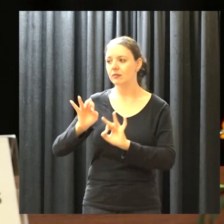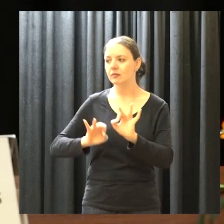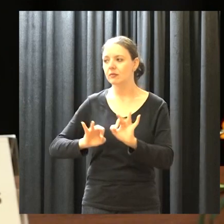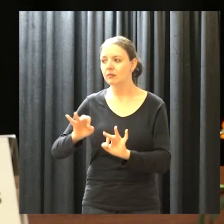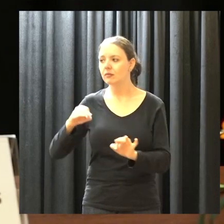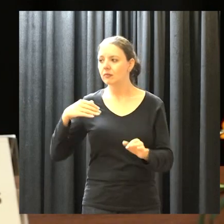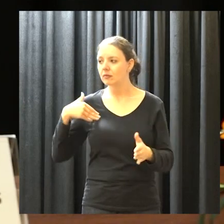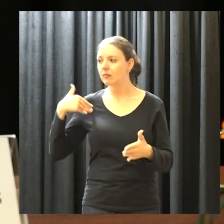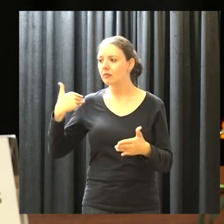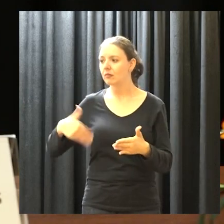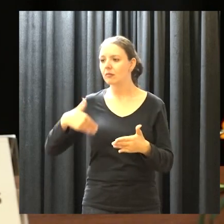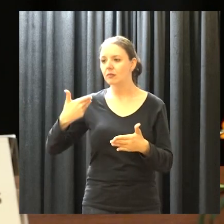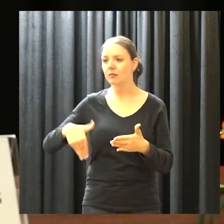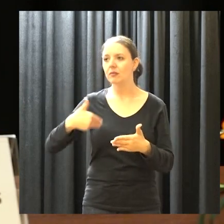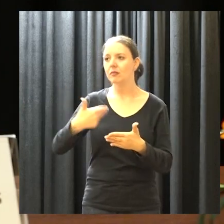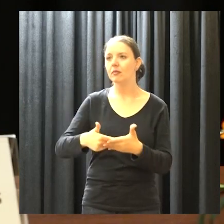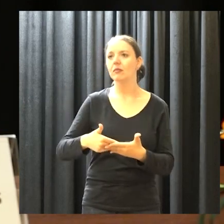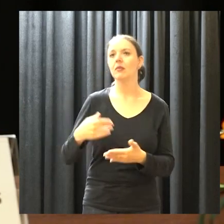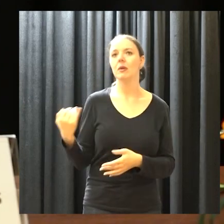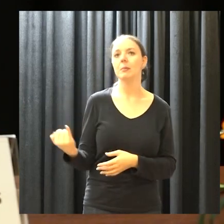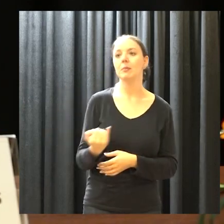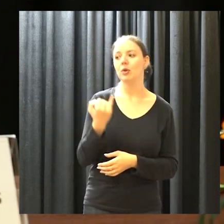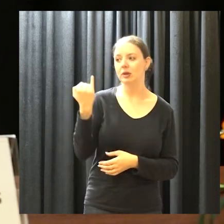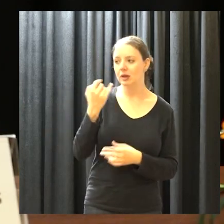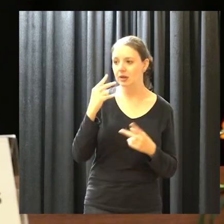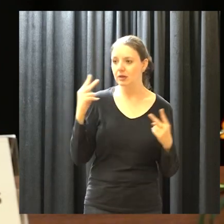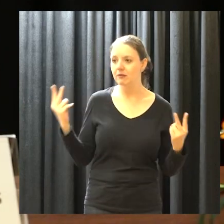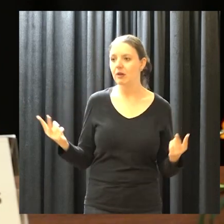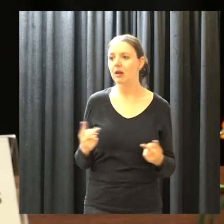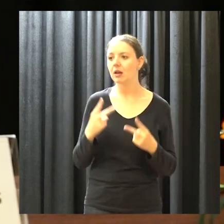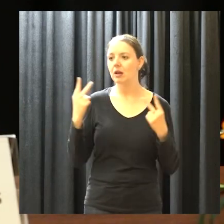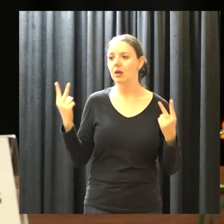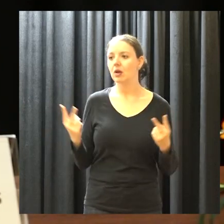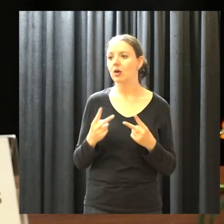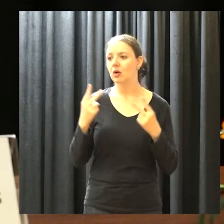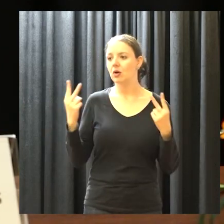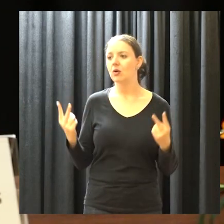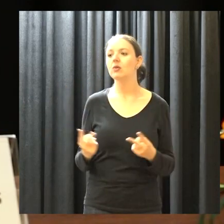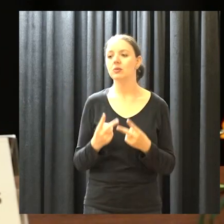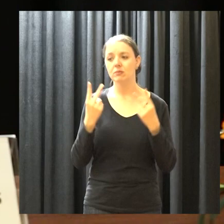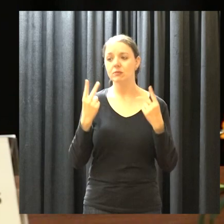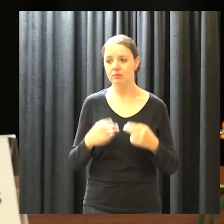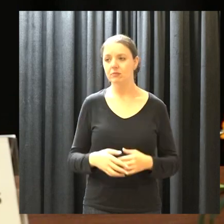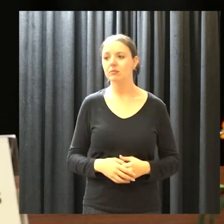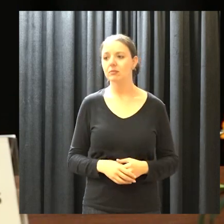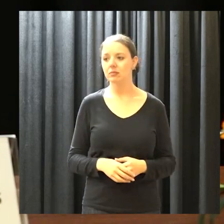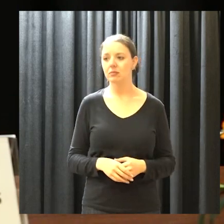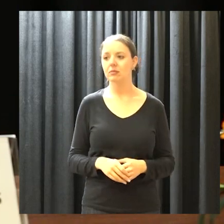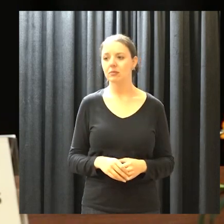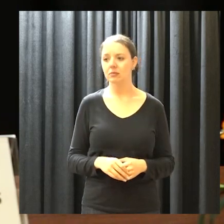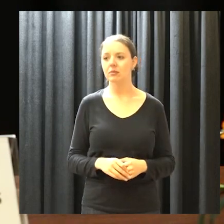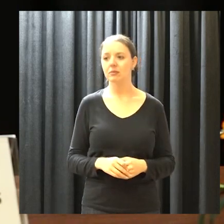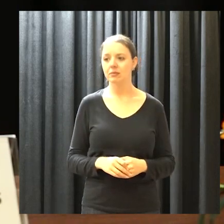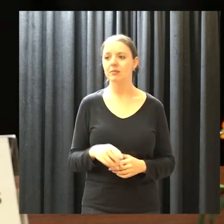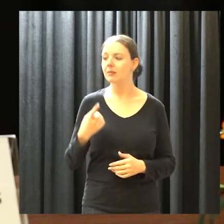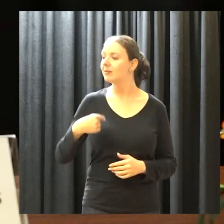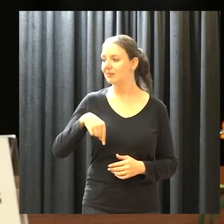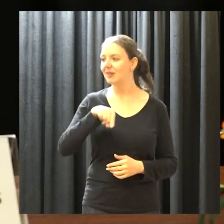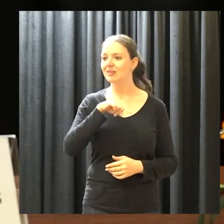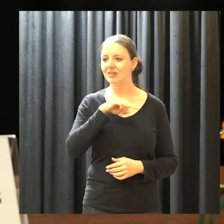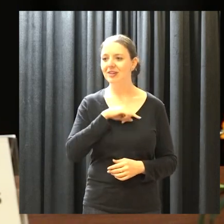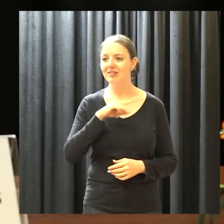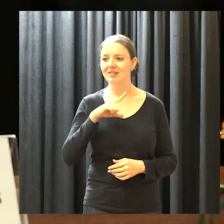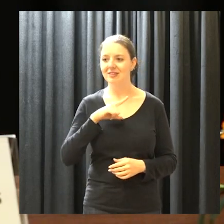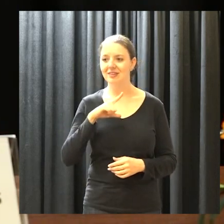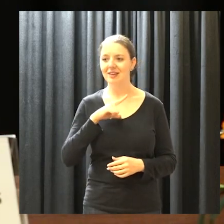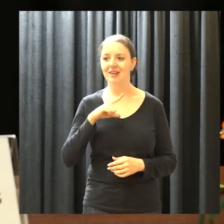com muitas questões importantes, muito caras para a gente que está aqui nesse auditório, com certeza, no